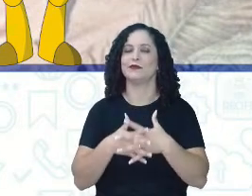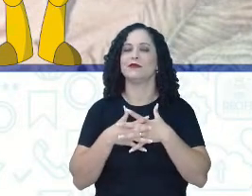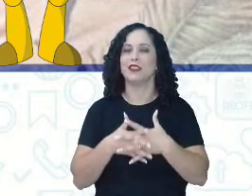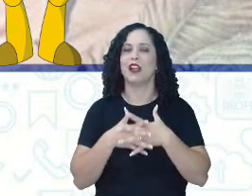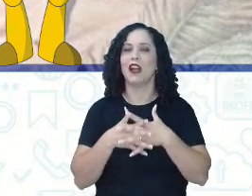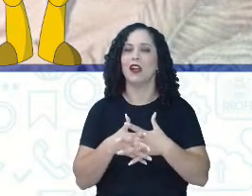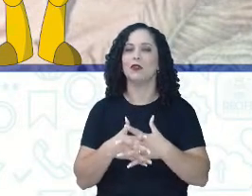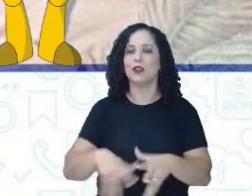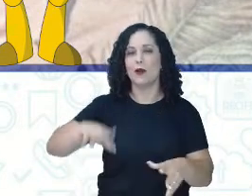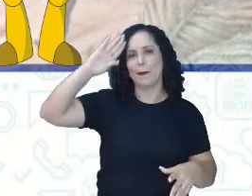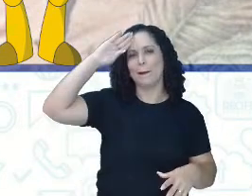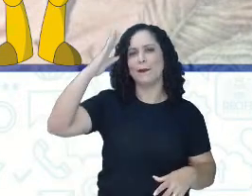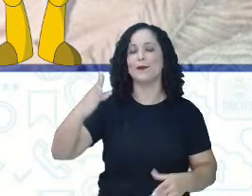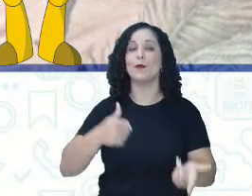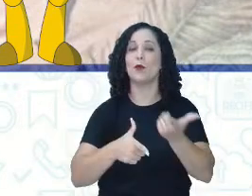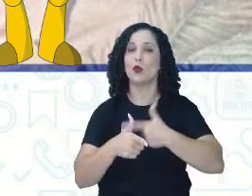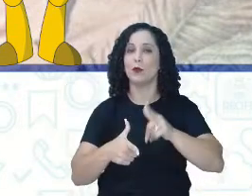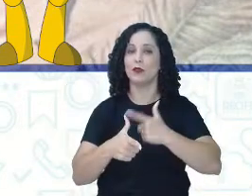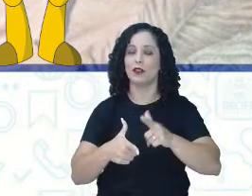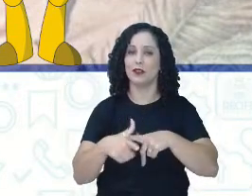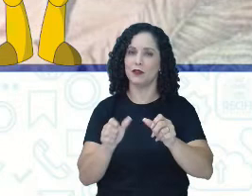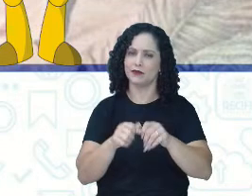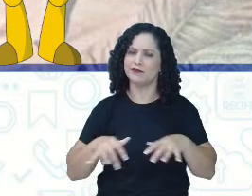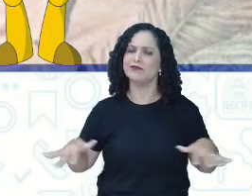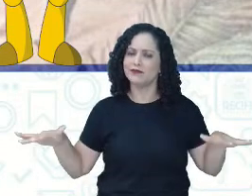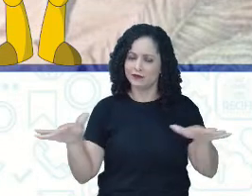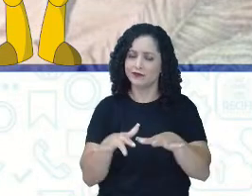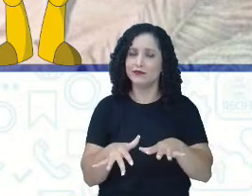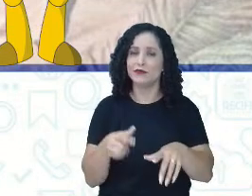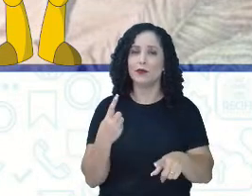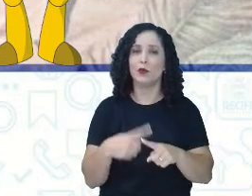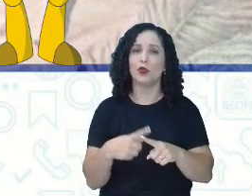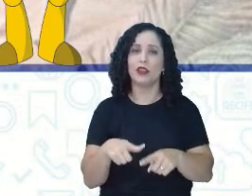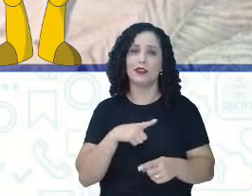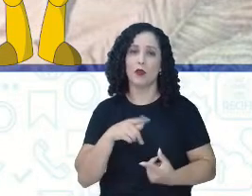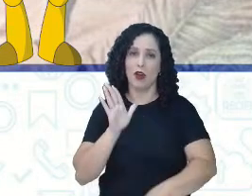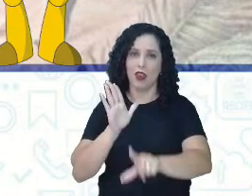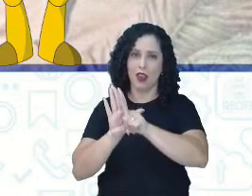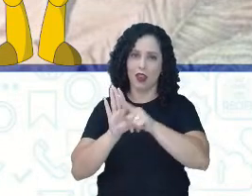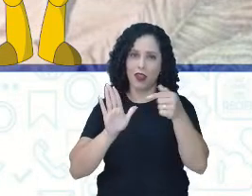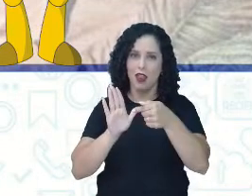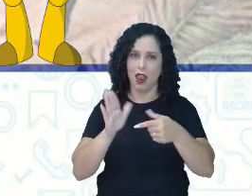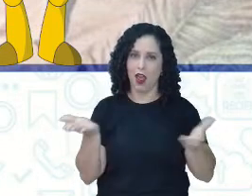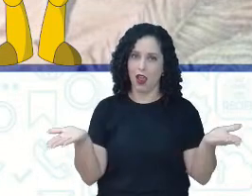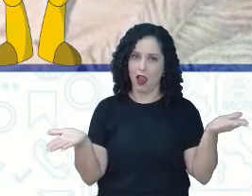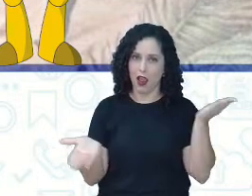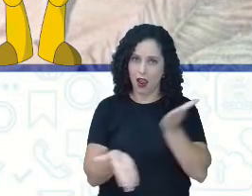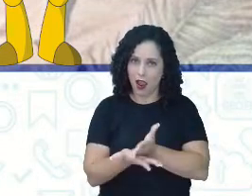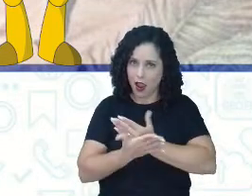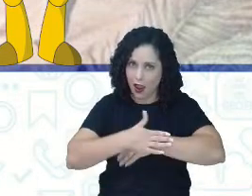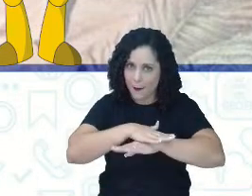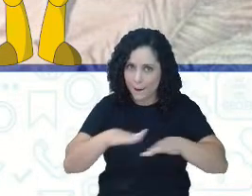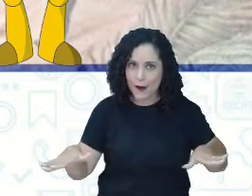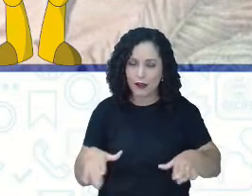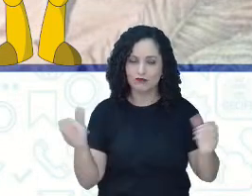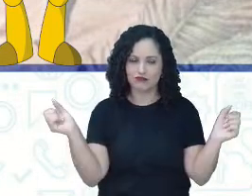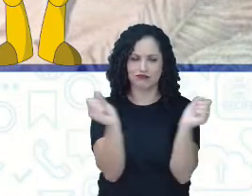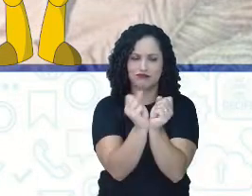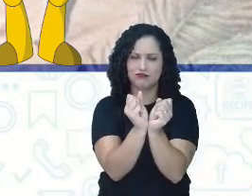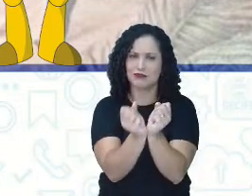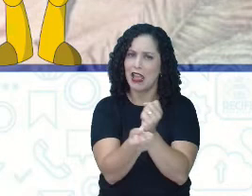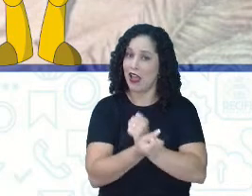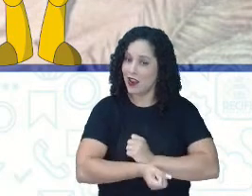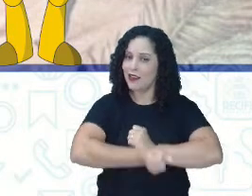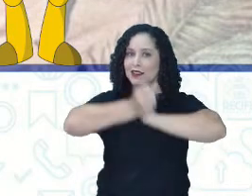o principal, né, problema para a gente. Afinal de contas, é o seguinte, né? Se eu tenho uma lei, ela acaba com a escravidão. Ótimo. Mas, por outro lado, depois